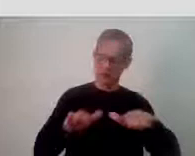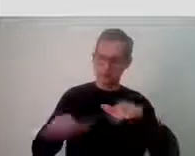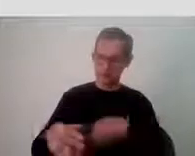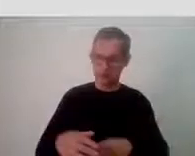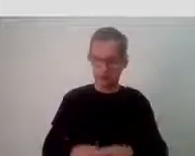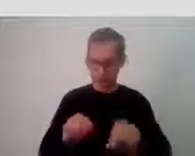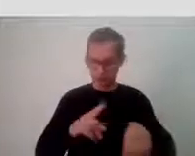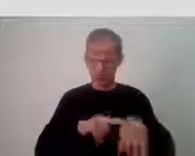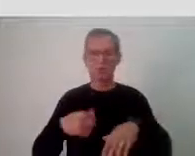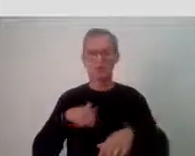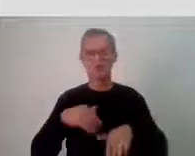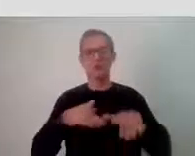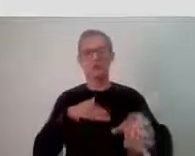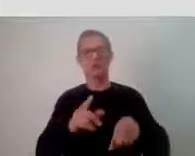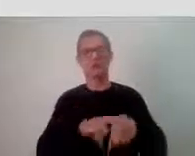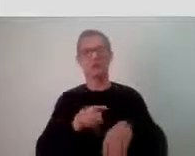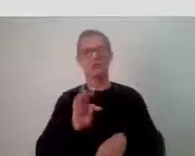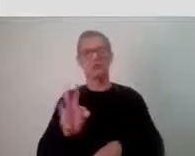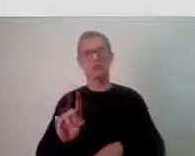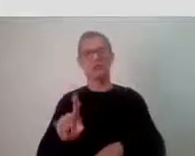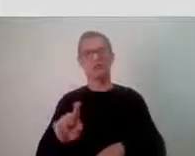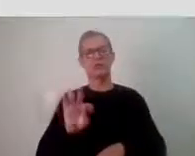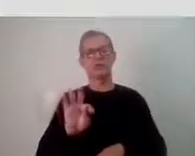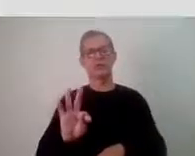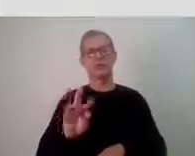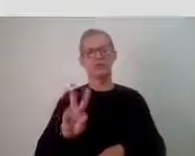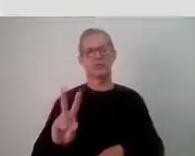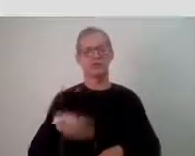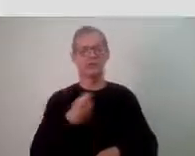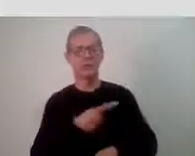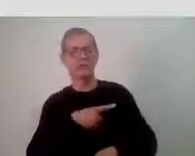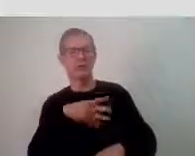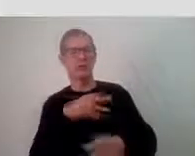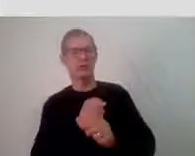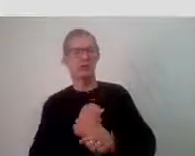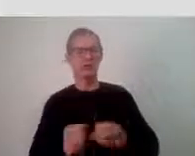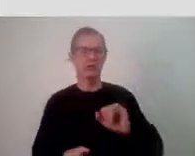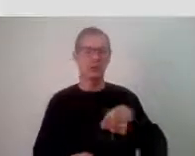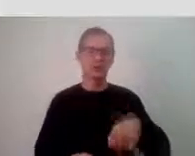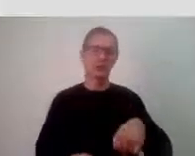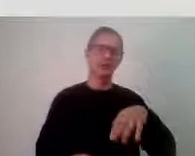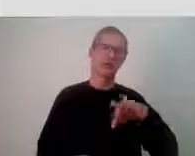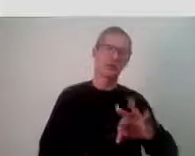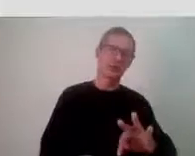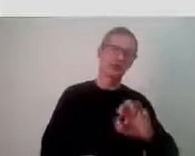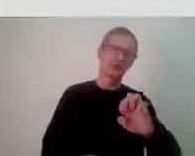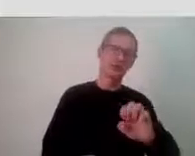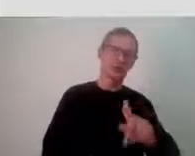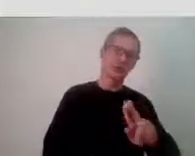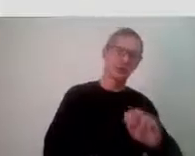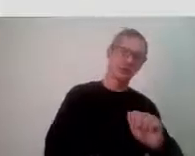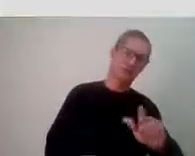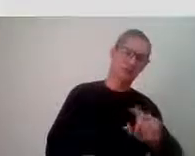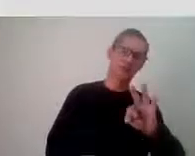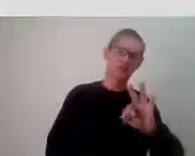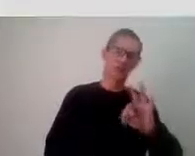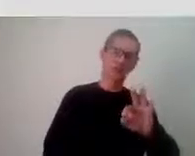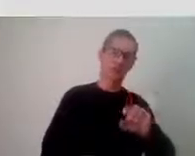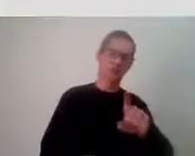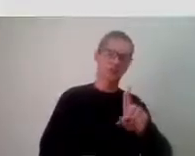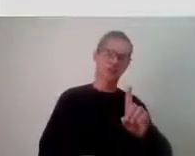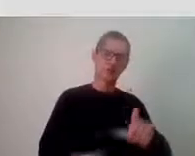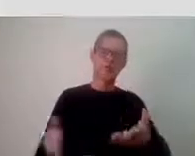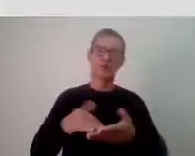deslocamento entre o tempo 1 e o tempo 2, nós vamos calcular a integral de T1 a T2 da minha velocidade